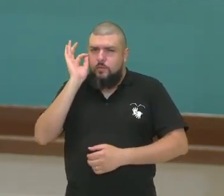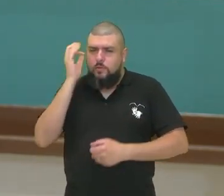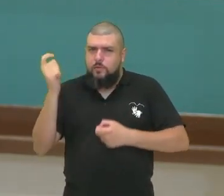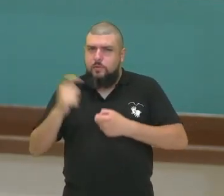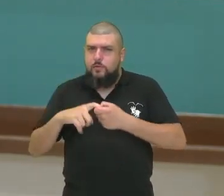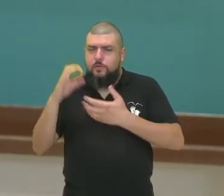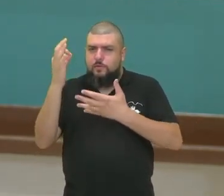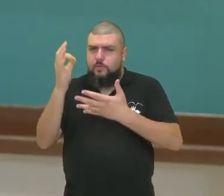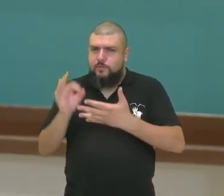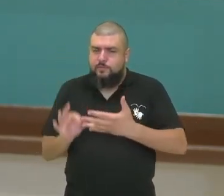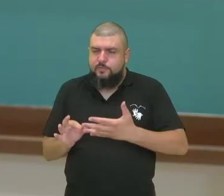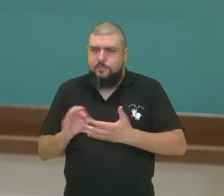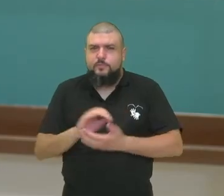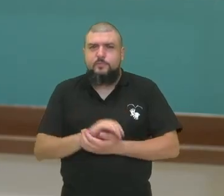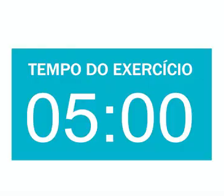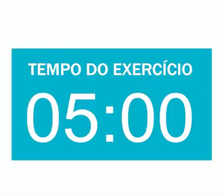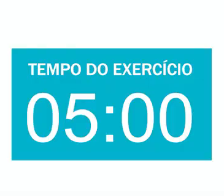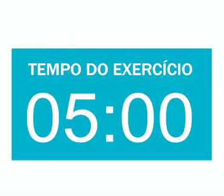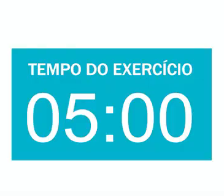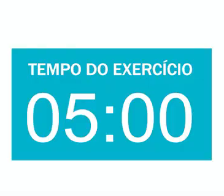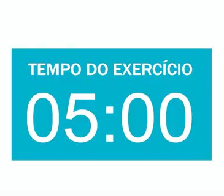em seguida a gente retoma.